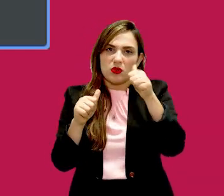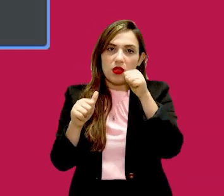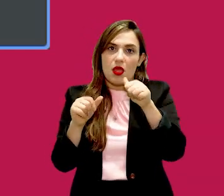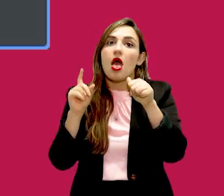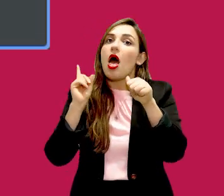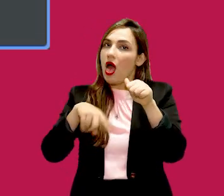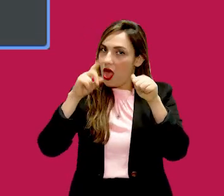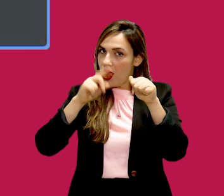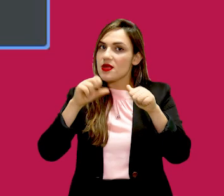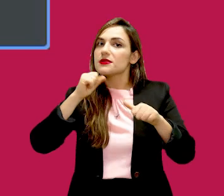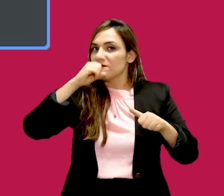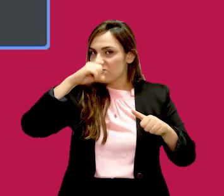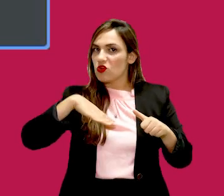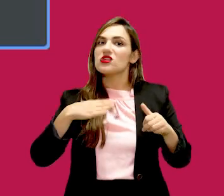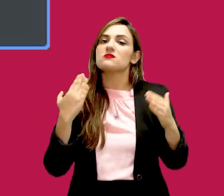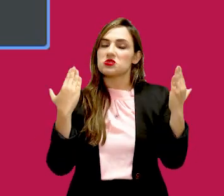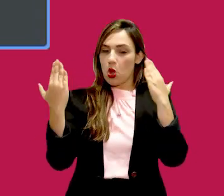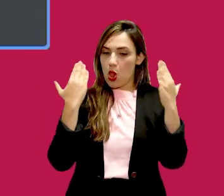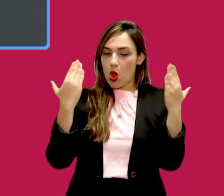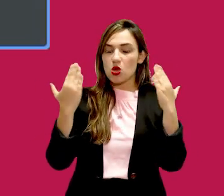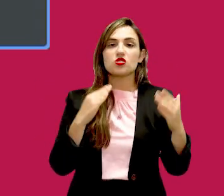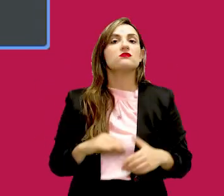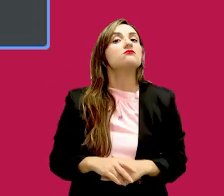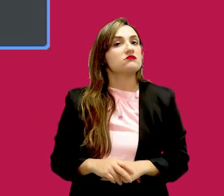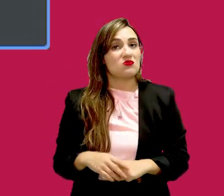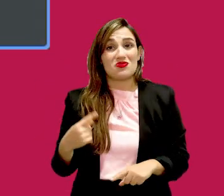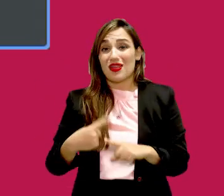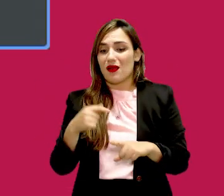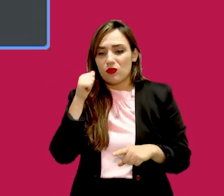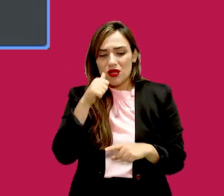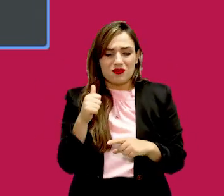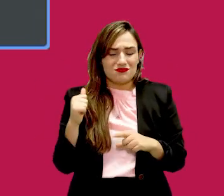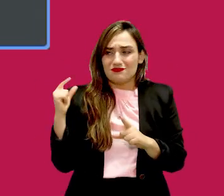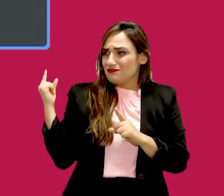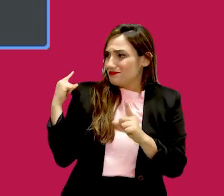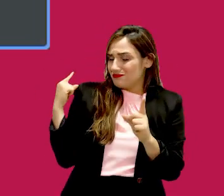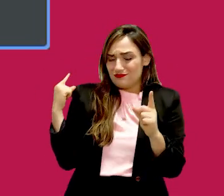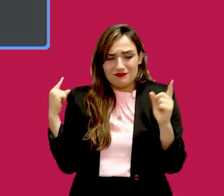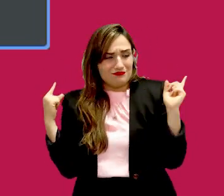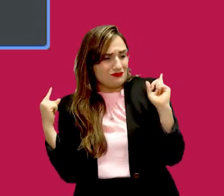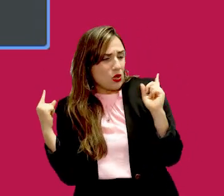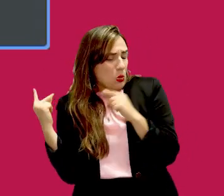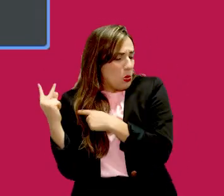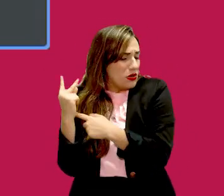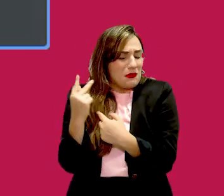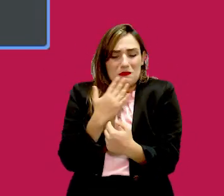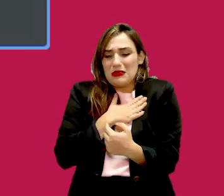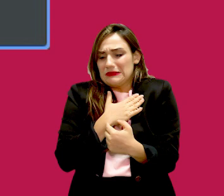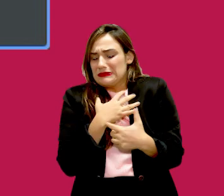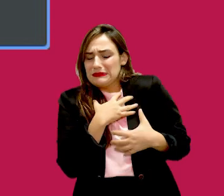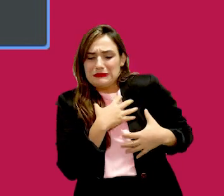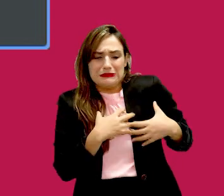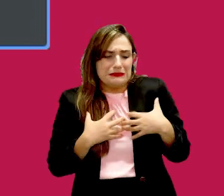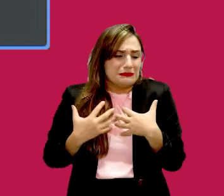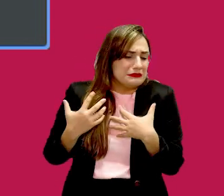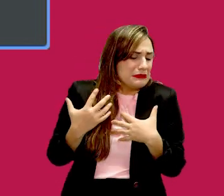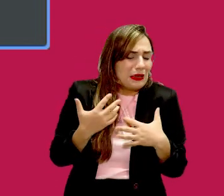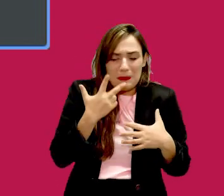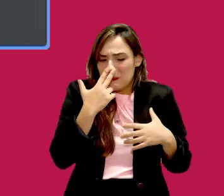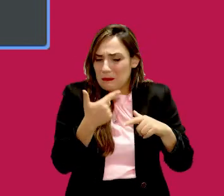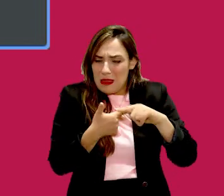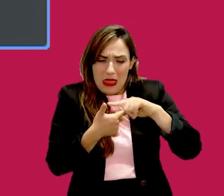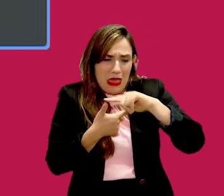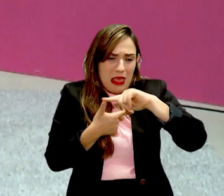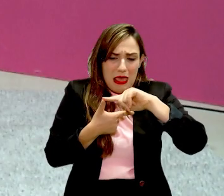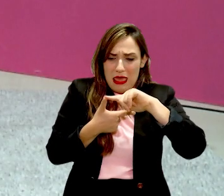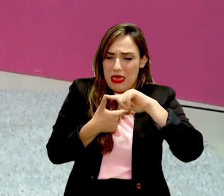dá, e isso é uma coisa muito perigosa, né? Porque isso vai chegando a um limite que, além de deixar a mulher numa situação de